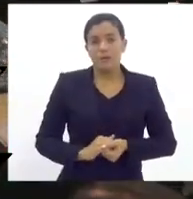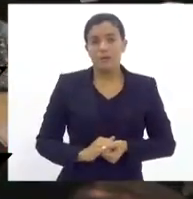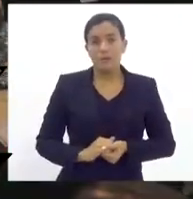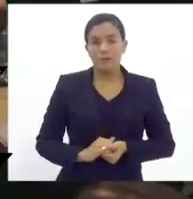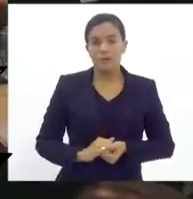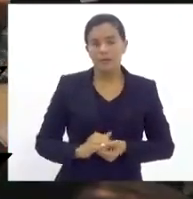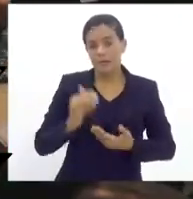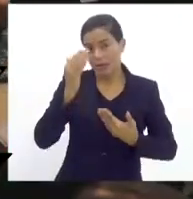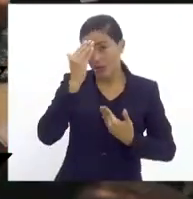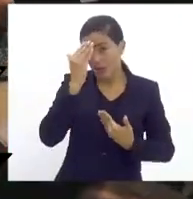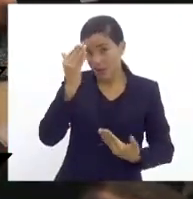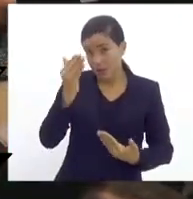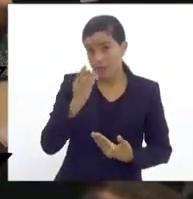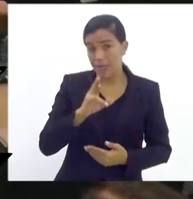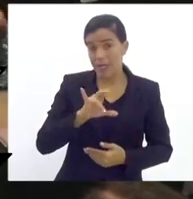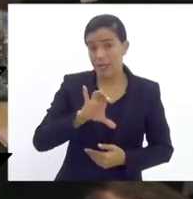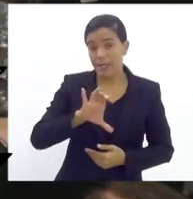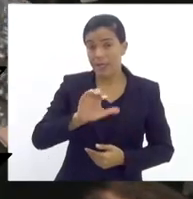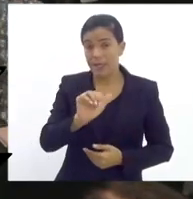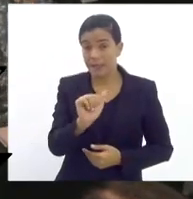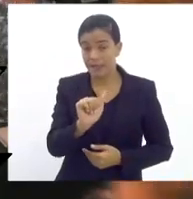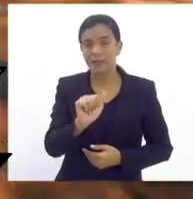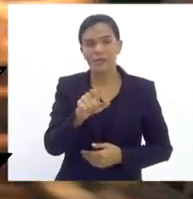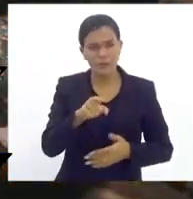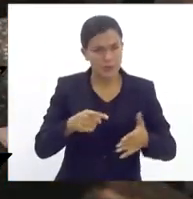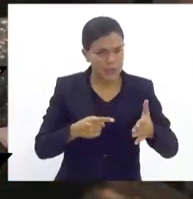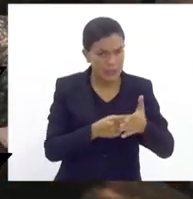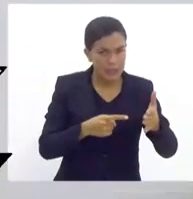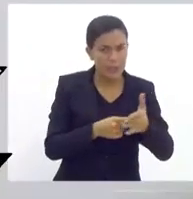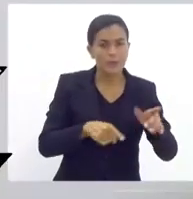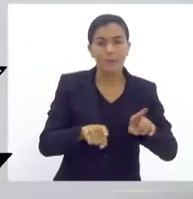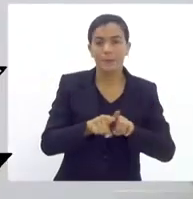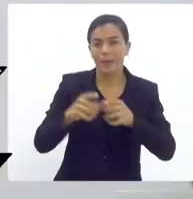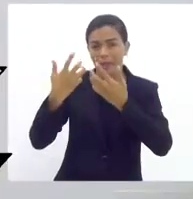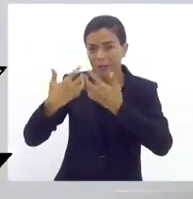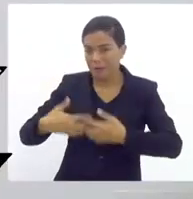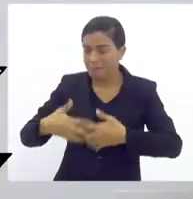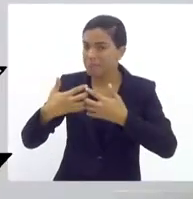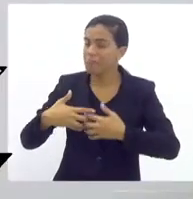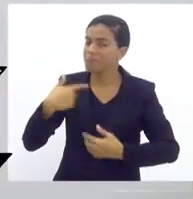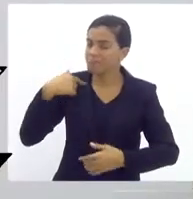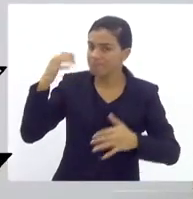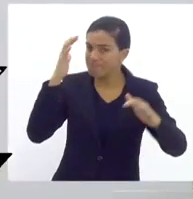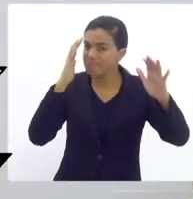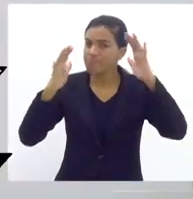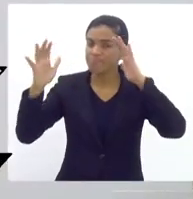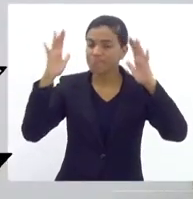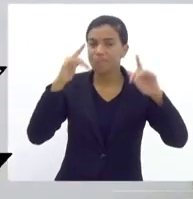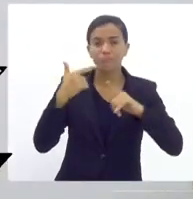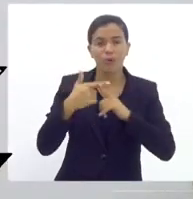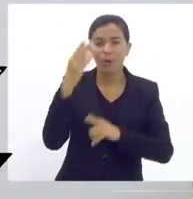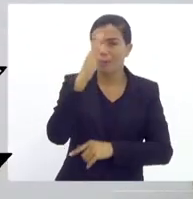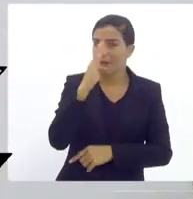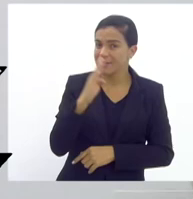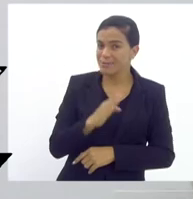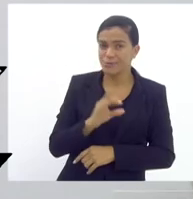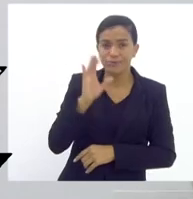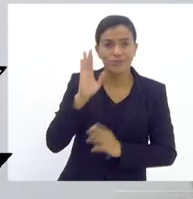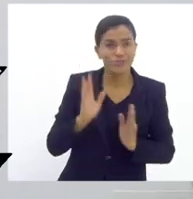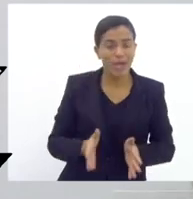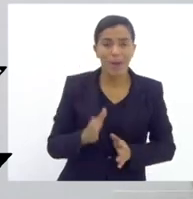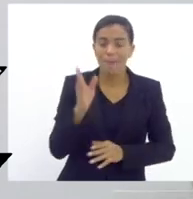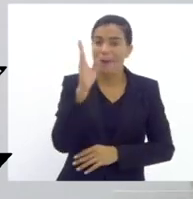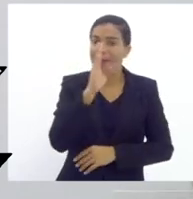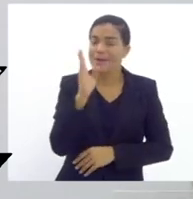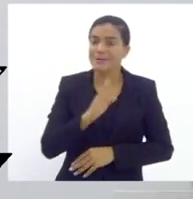Obrigada Ricardo que as suas denúncias e reflexões nos trazem muito a pensar porque o Brasil por si só já é